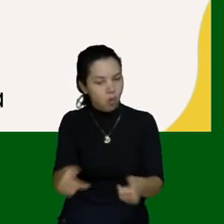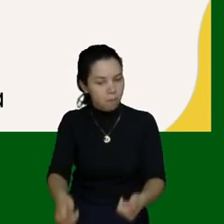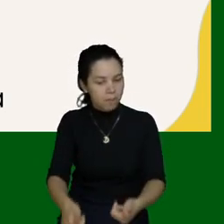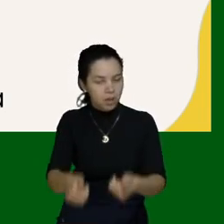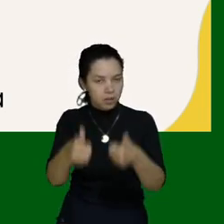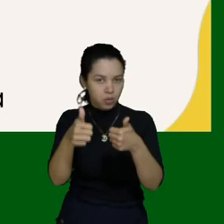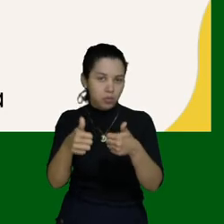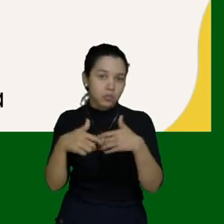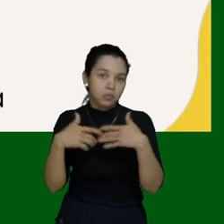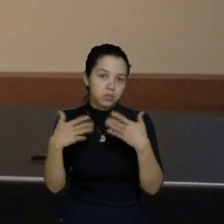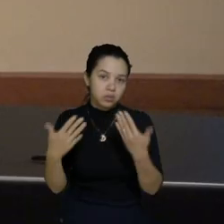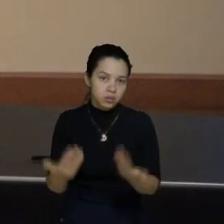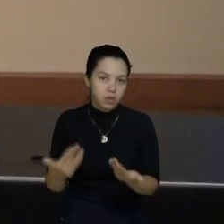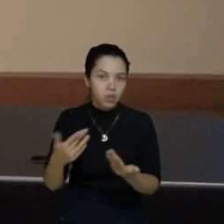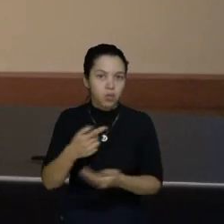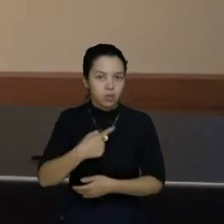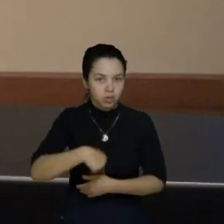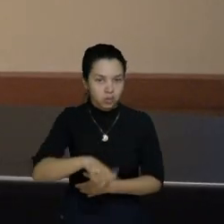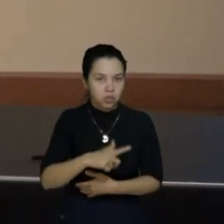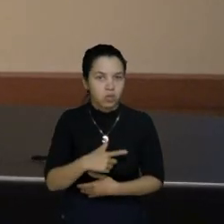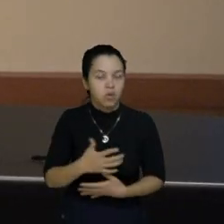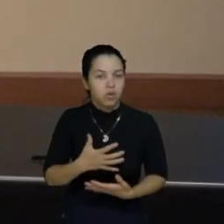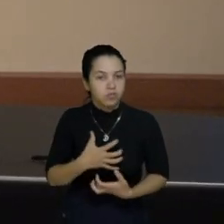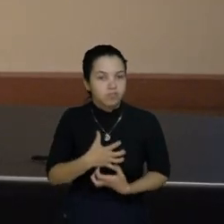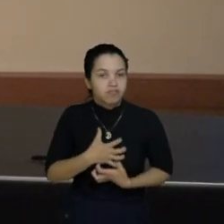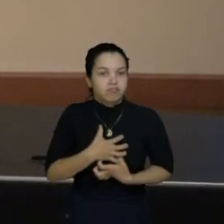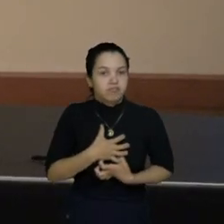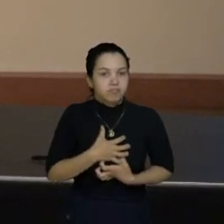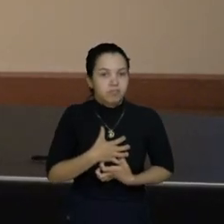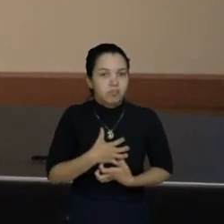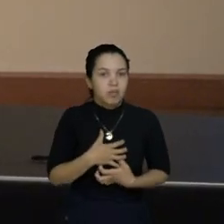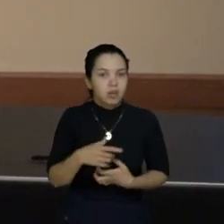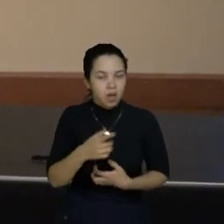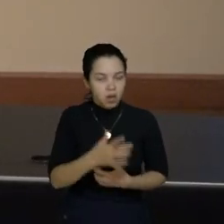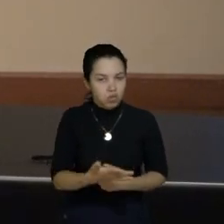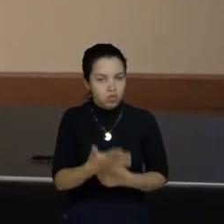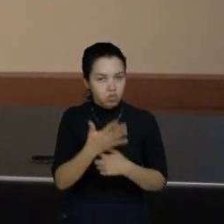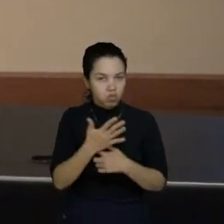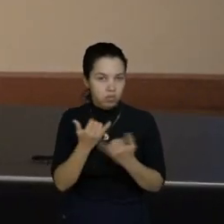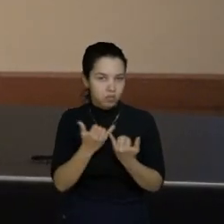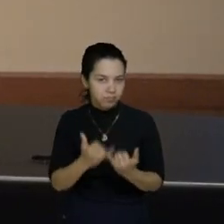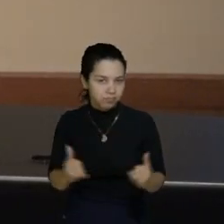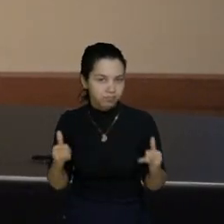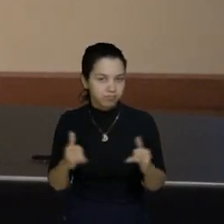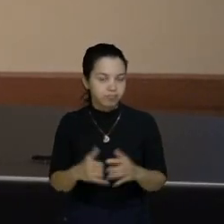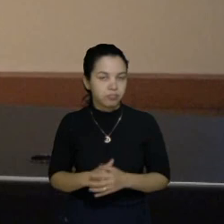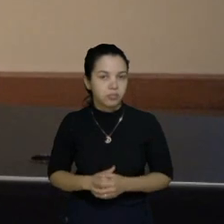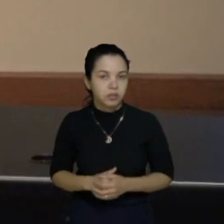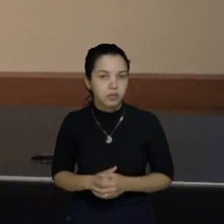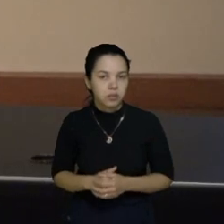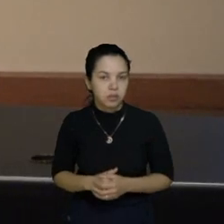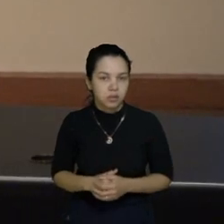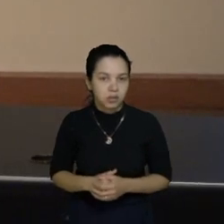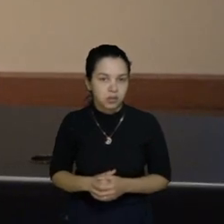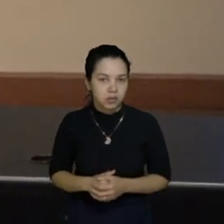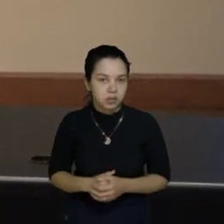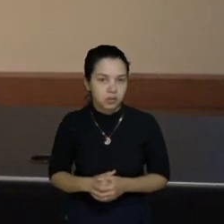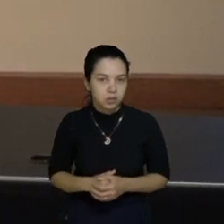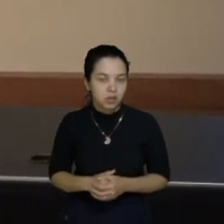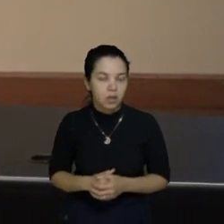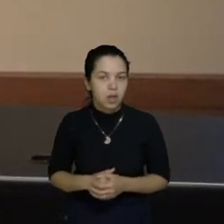então isso aí nos alimenta isso aí nos move então a psicologia faz a hora lúdica faz